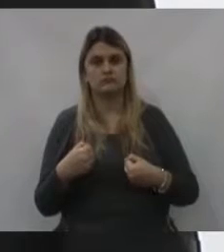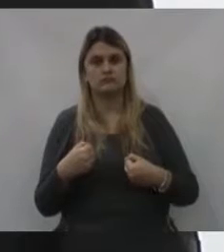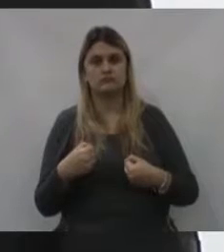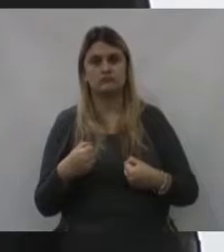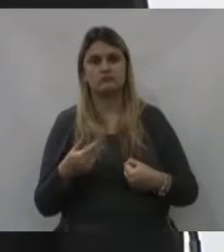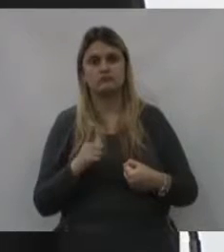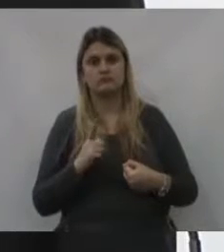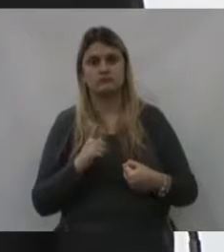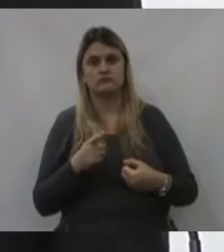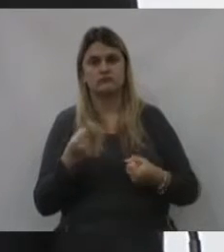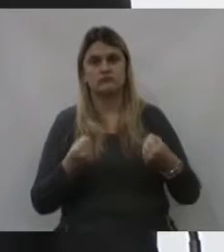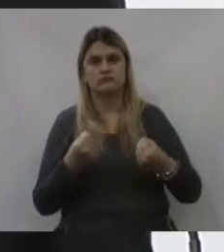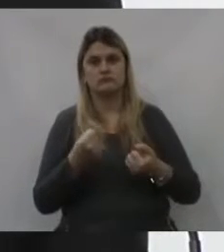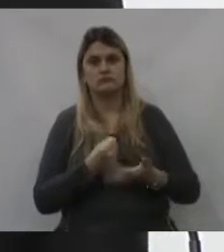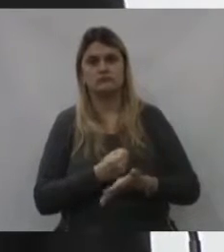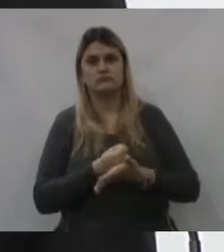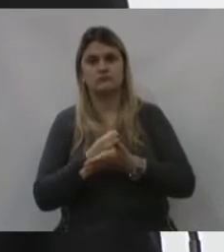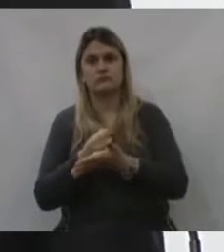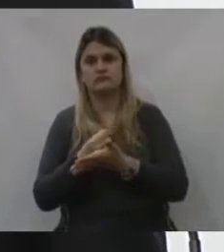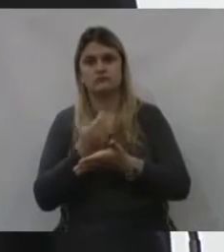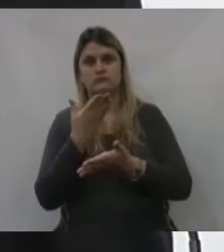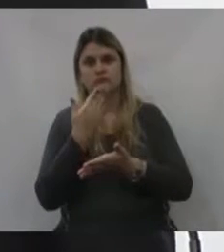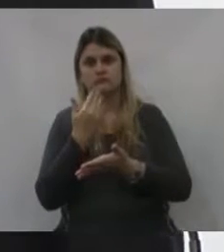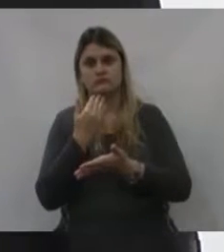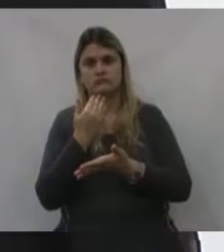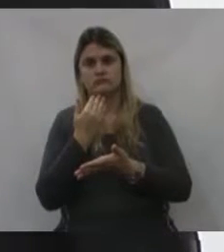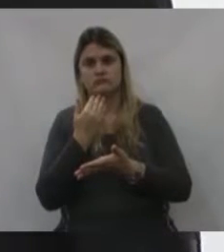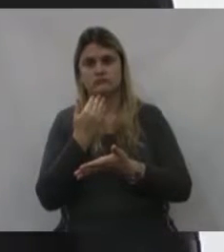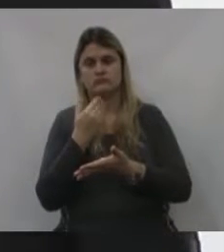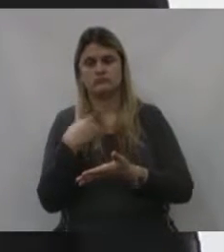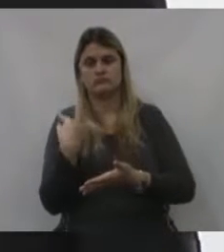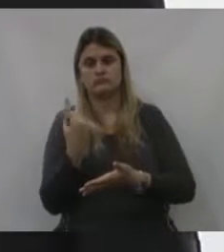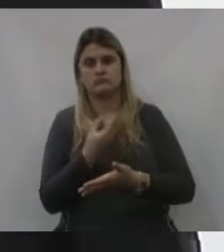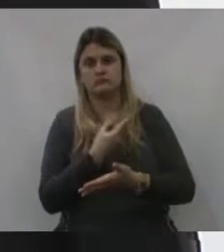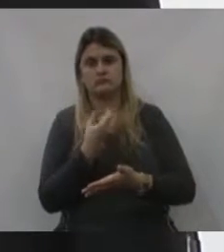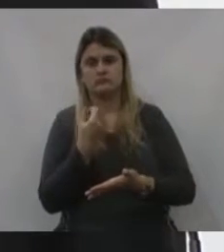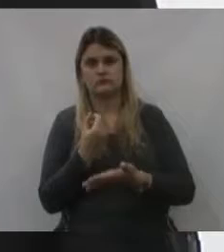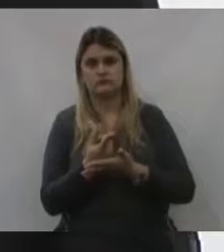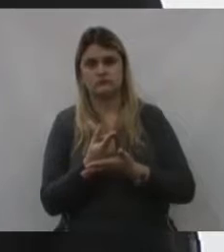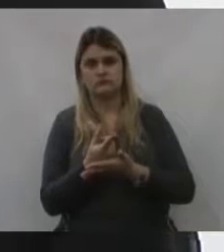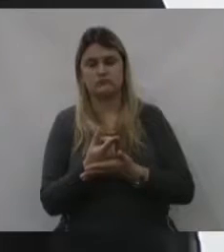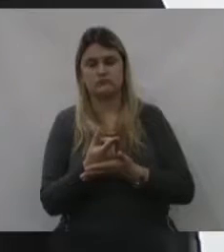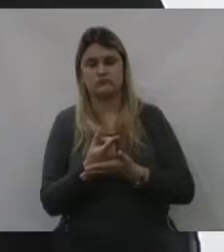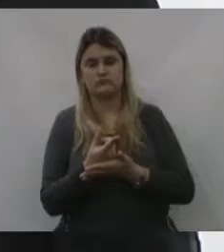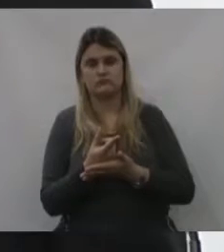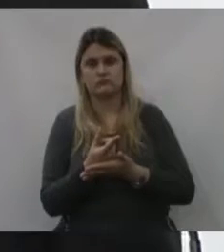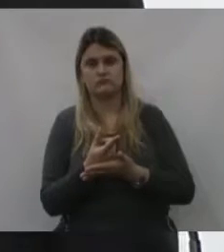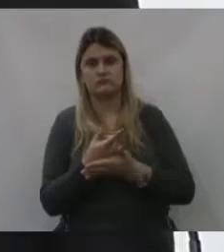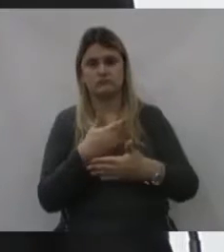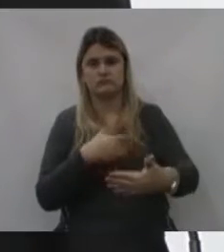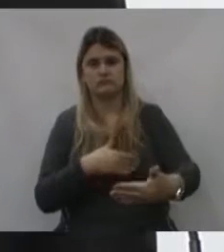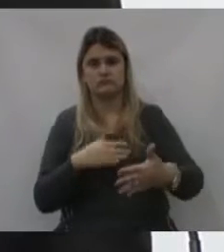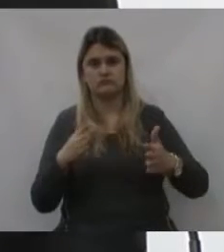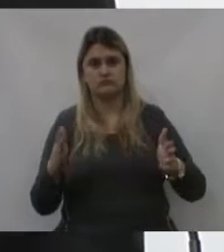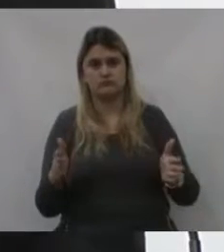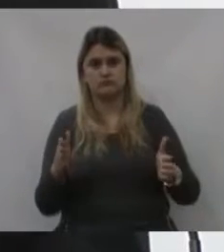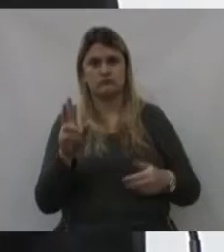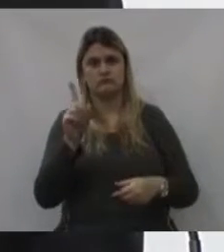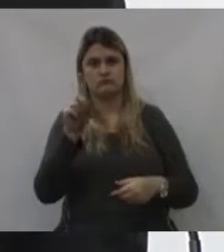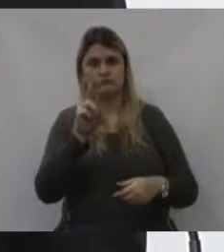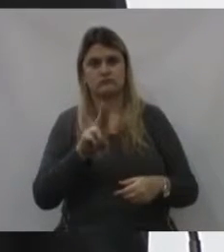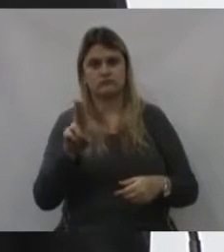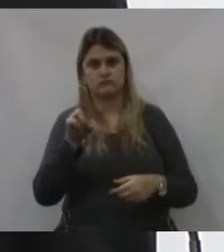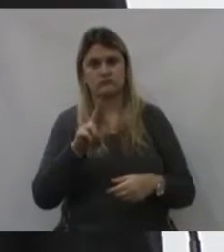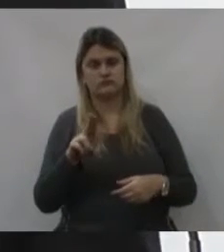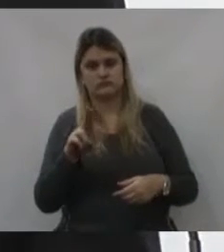Teria de inconveniente a questão do transporte dessa merenda. Então, nós compramos, está nessa relação, as caixas que